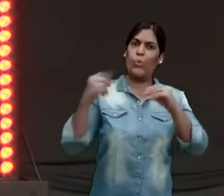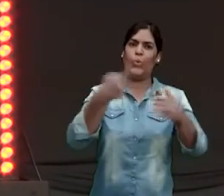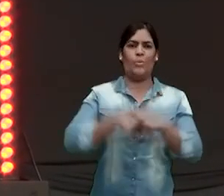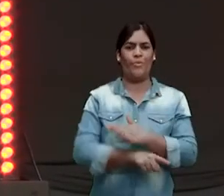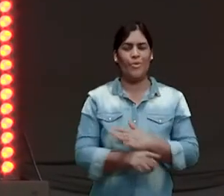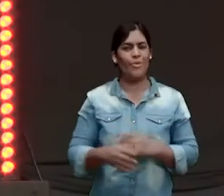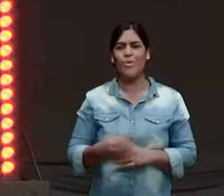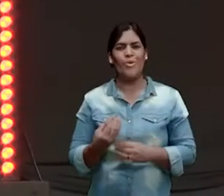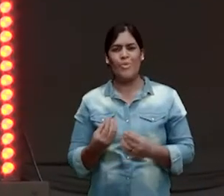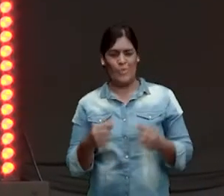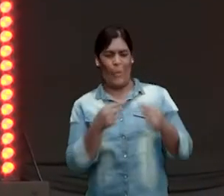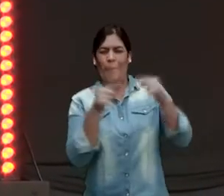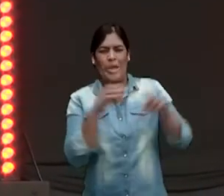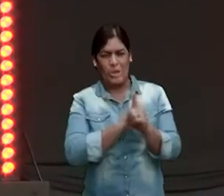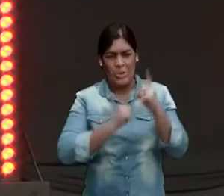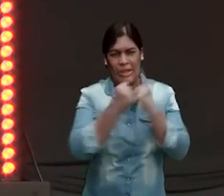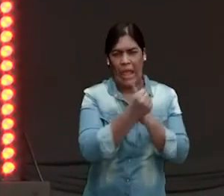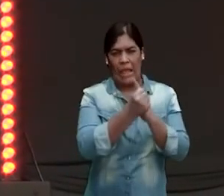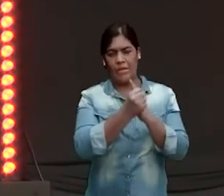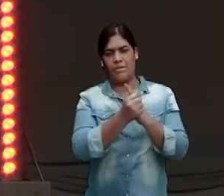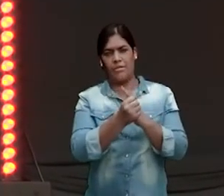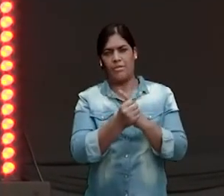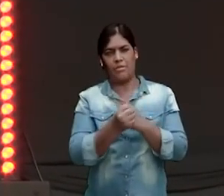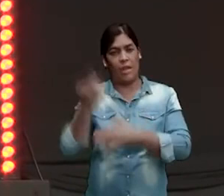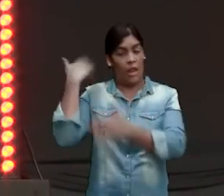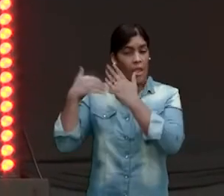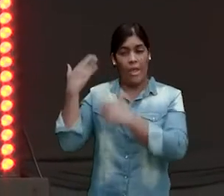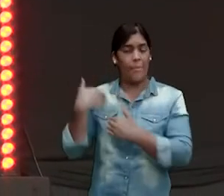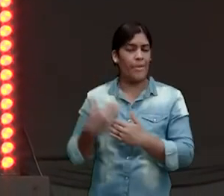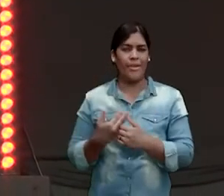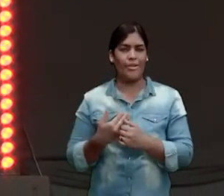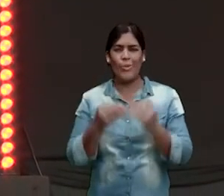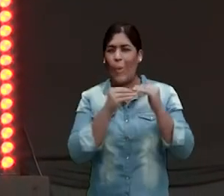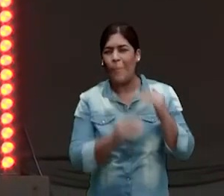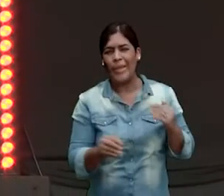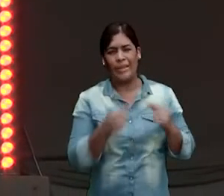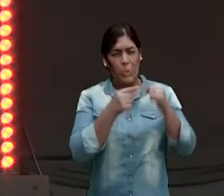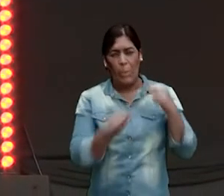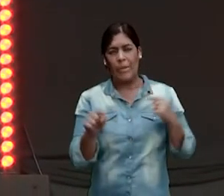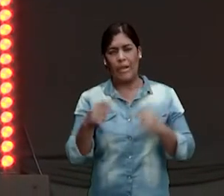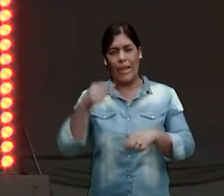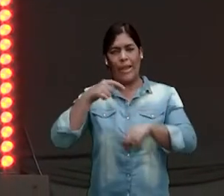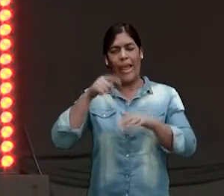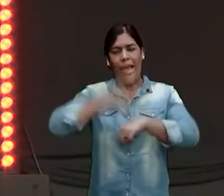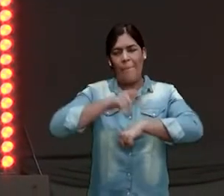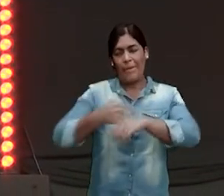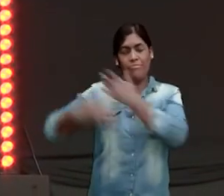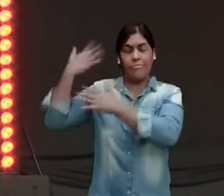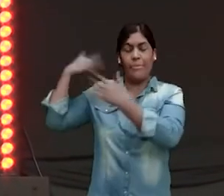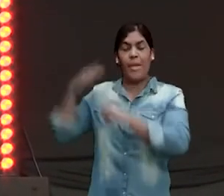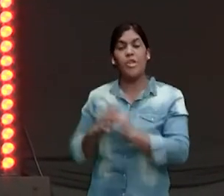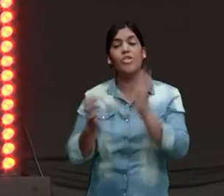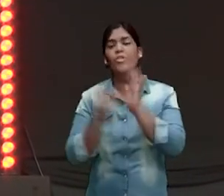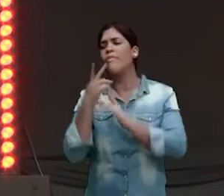sociedade não cabe nos princípios e valores daquela época não cabe ele vai dizer como vocês querem que os outros e